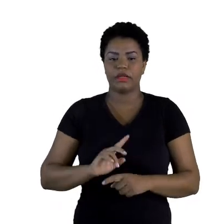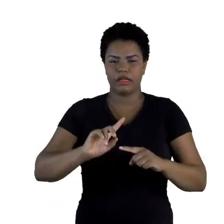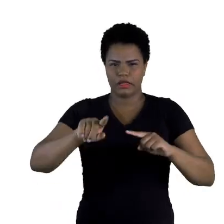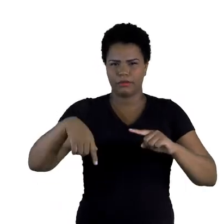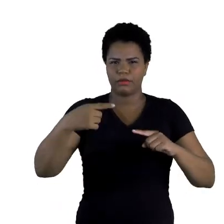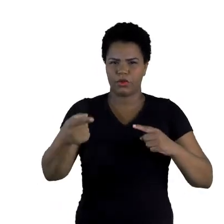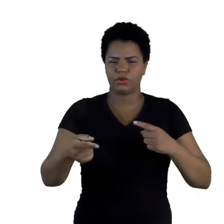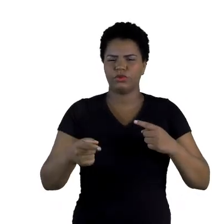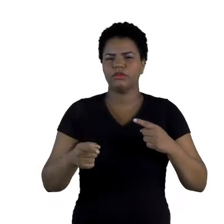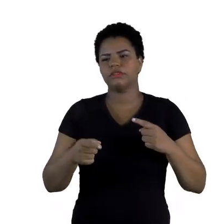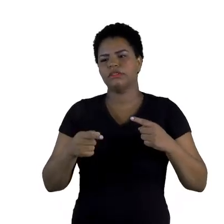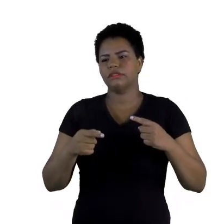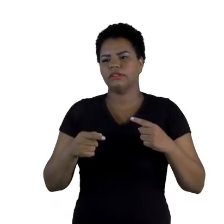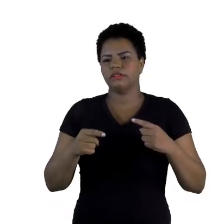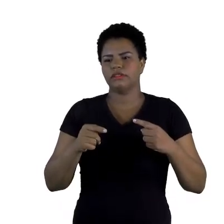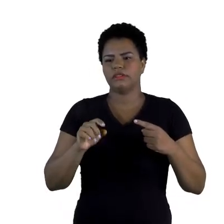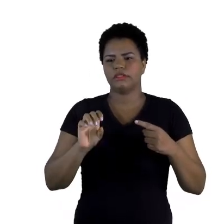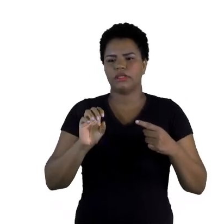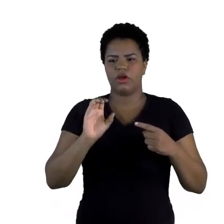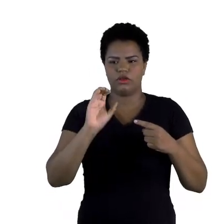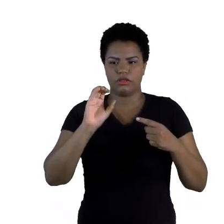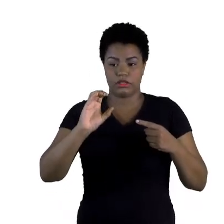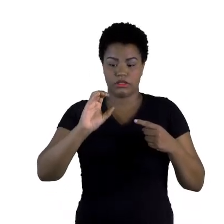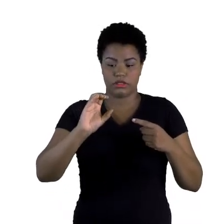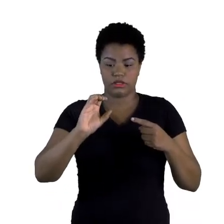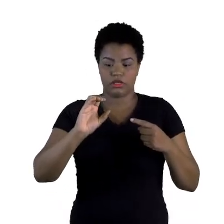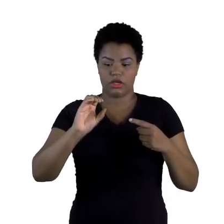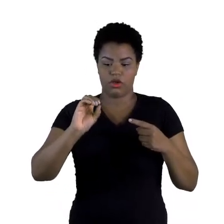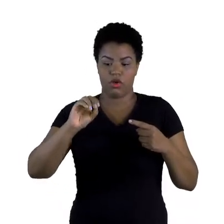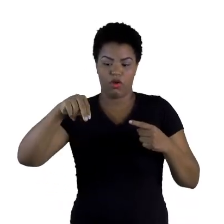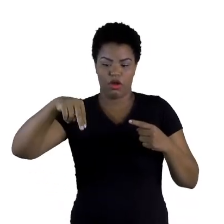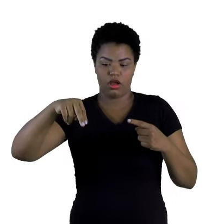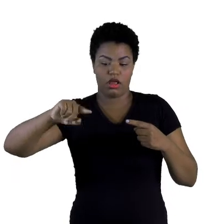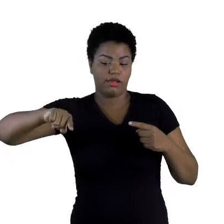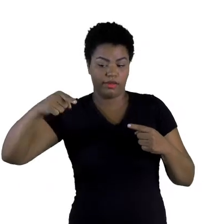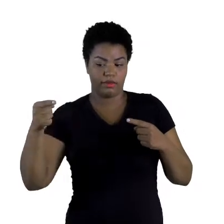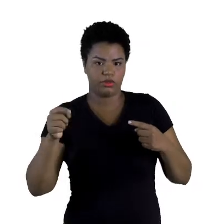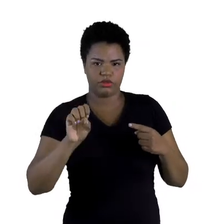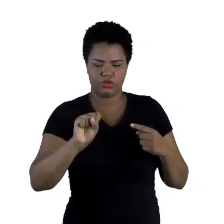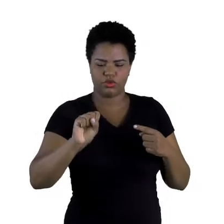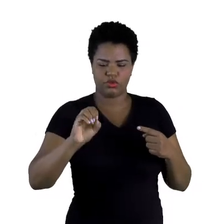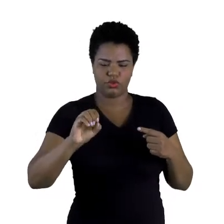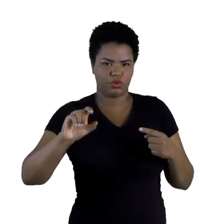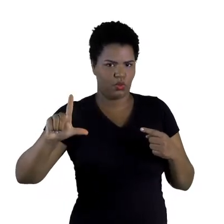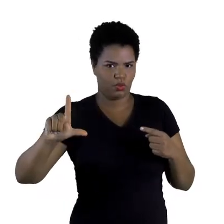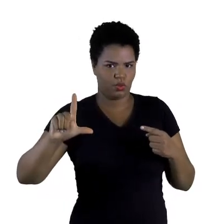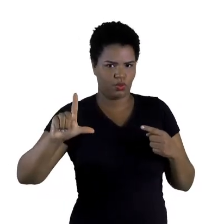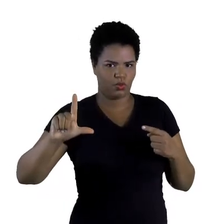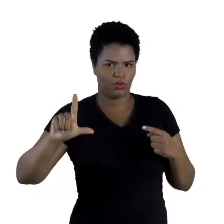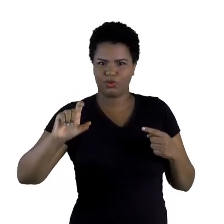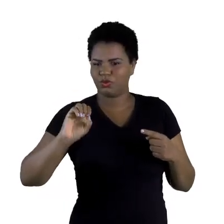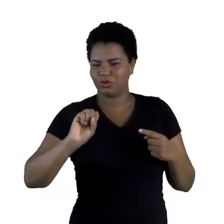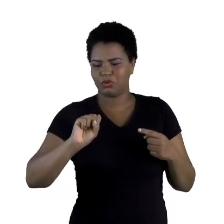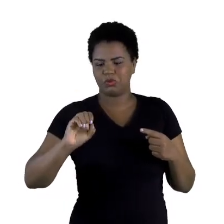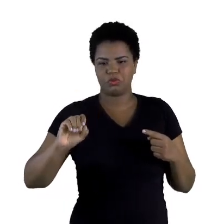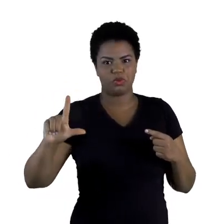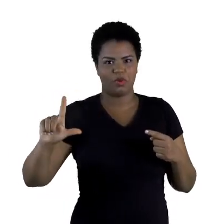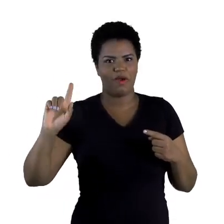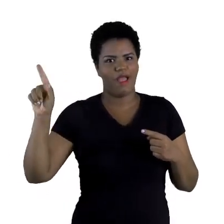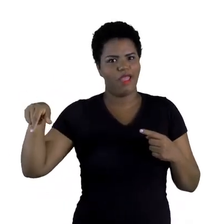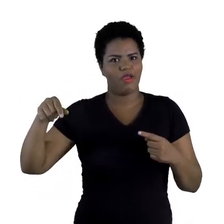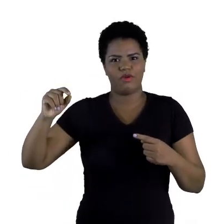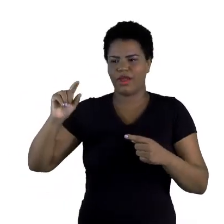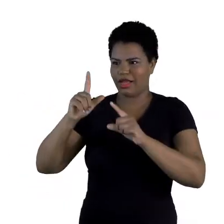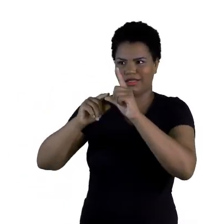se você pular a letrinha, o C, O, N, você vai encontrar a palavra sol. O que que é o sol? É o nosso astro rei, a